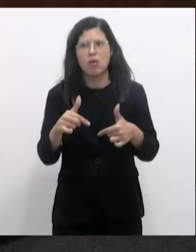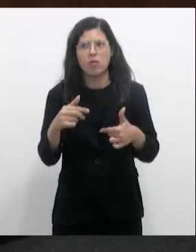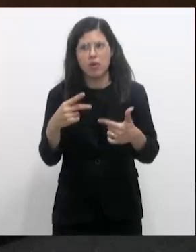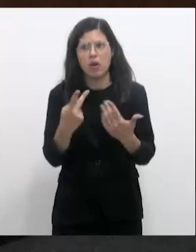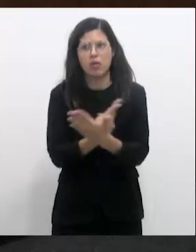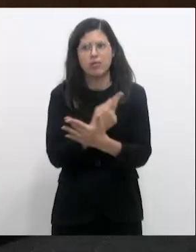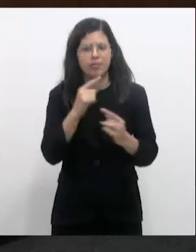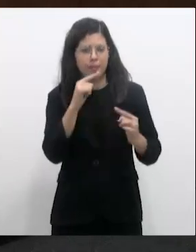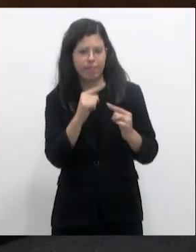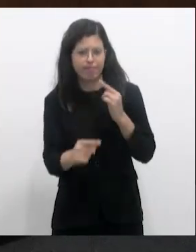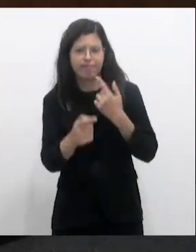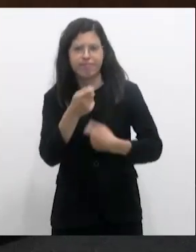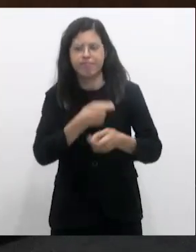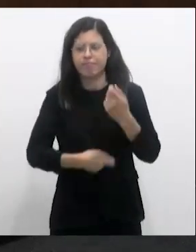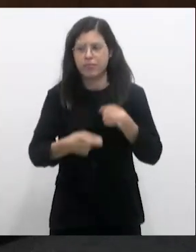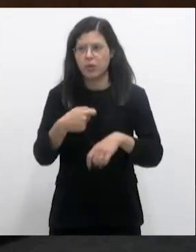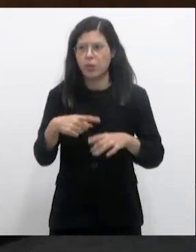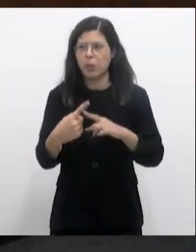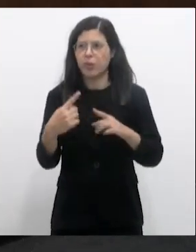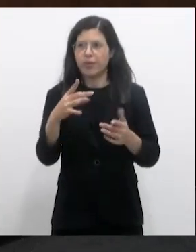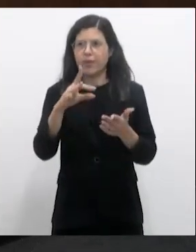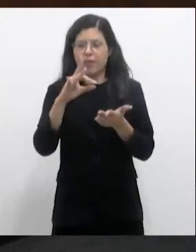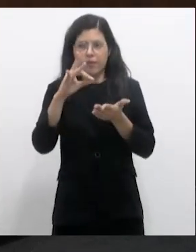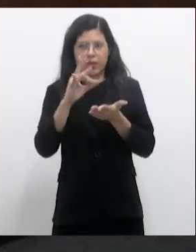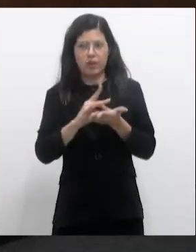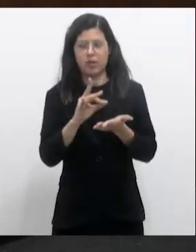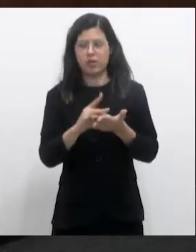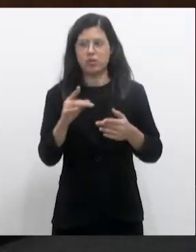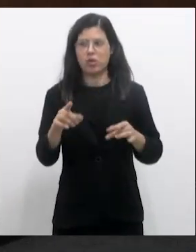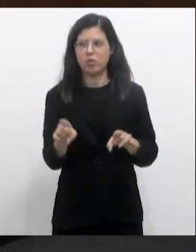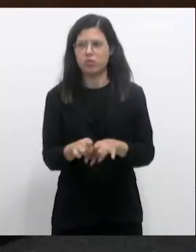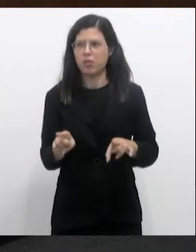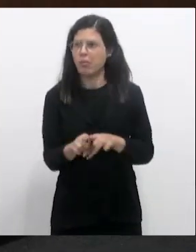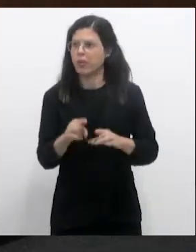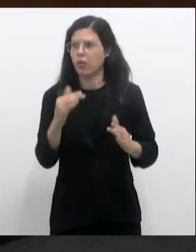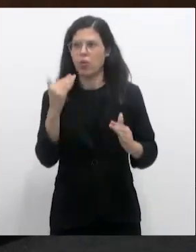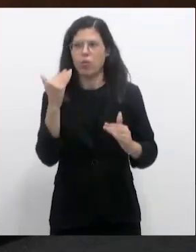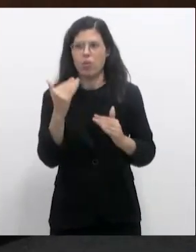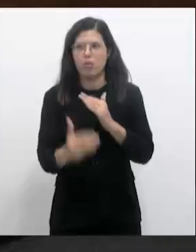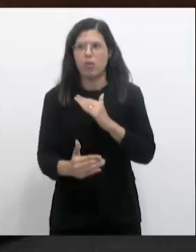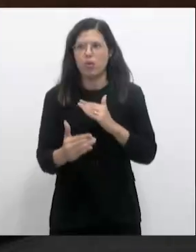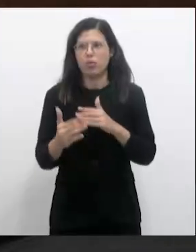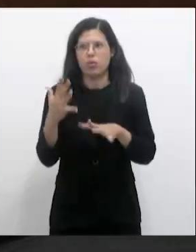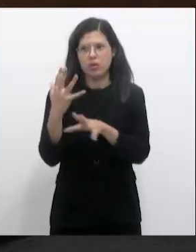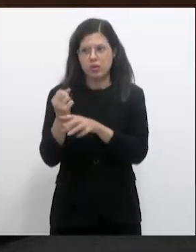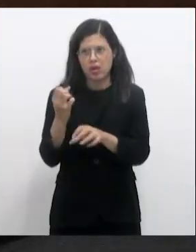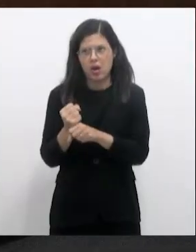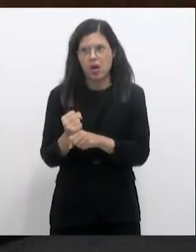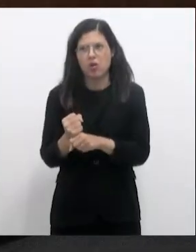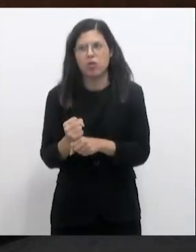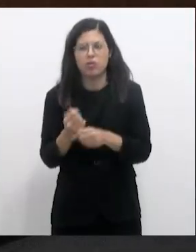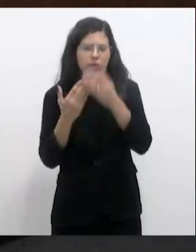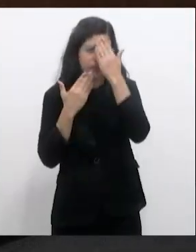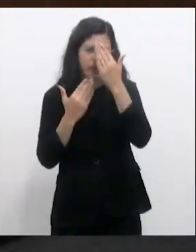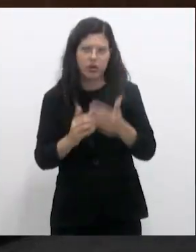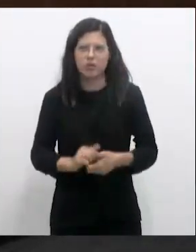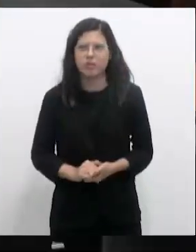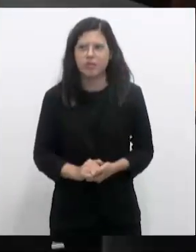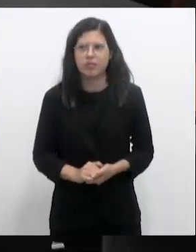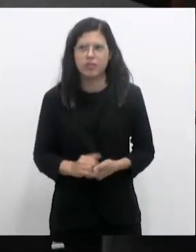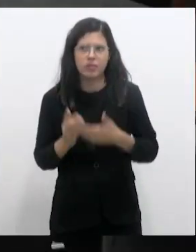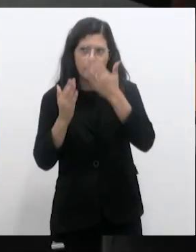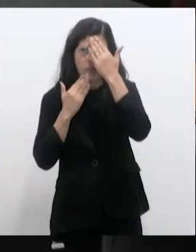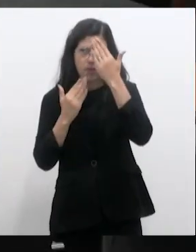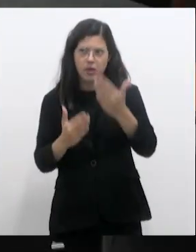improbidade administrativa, porque, na verdade, eu também não concordo com essas contas. Tenho dito muito obrigado. Muito obrigado